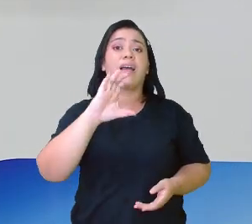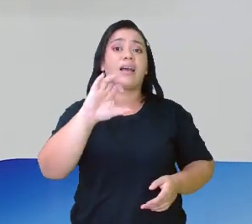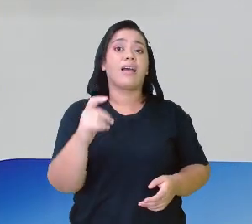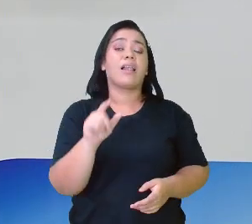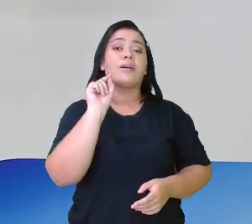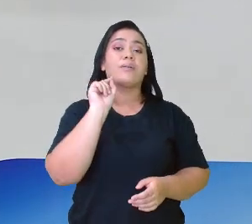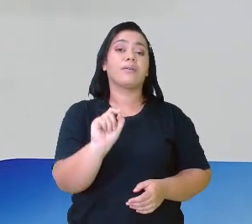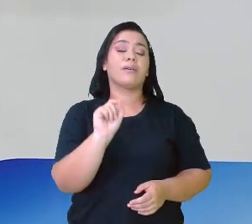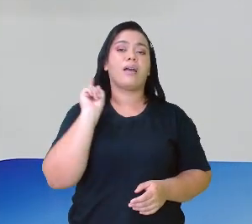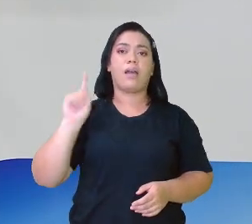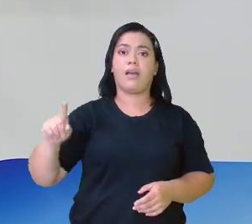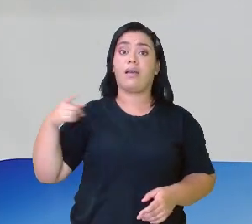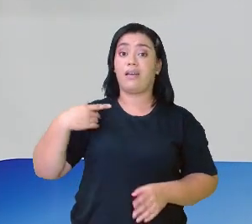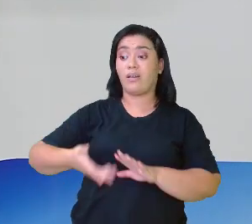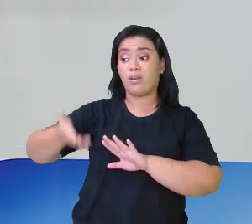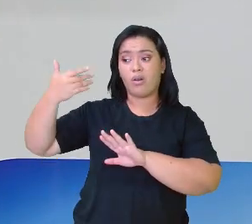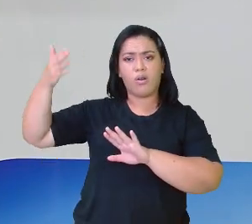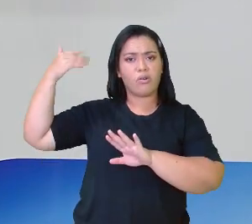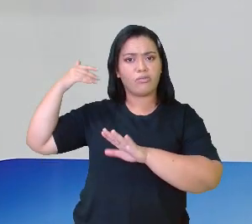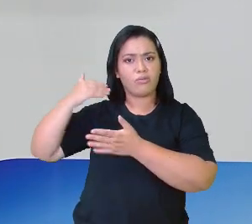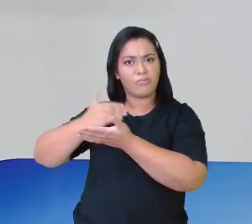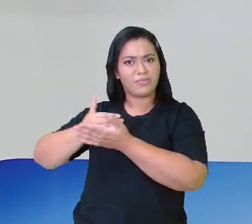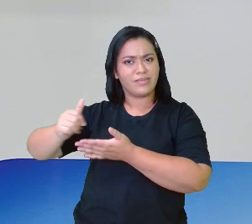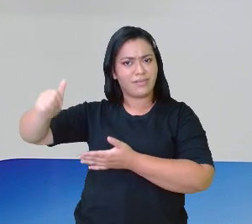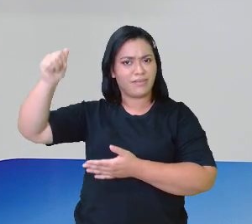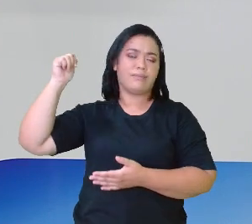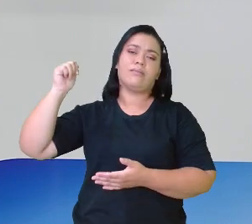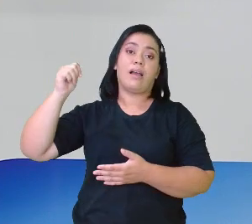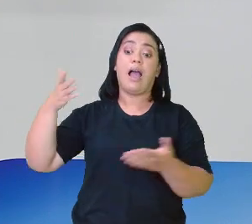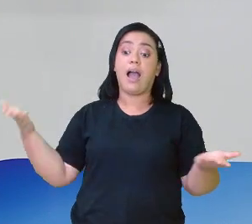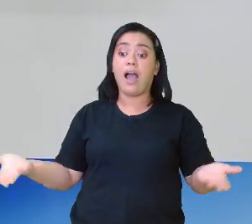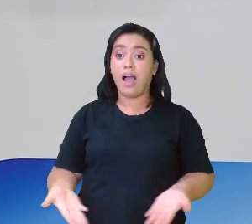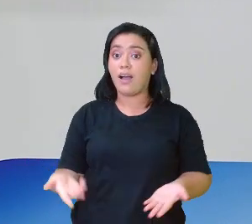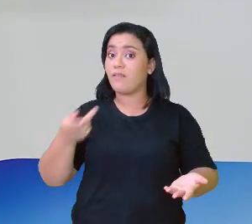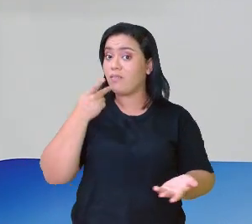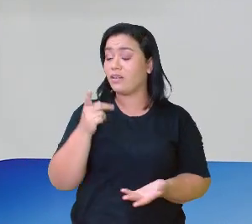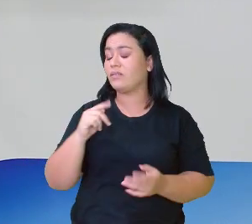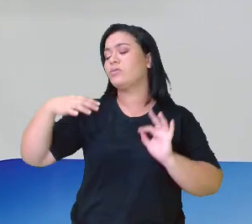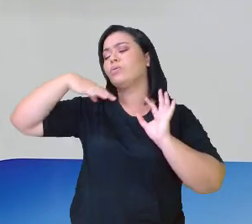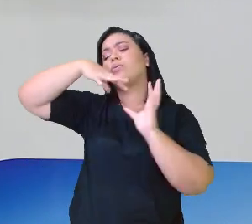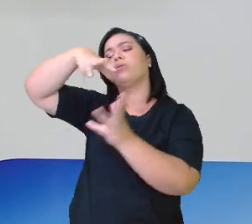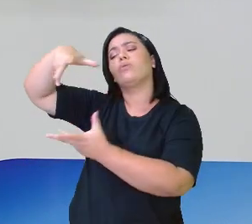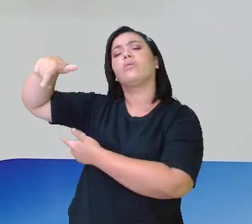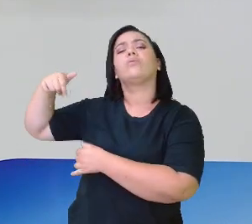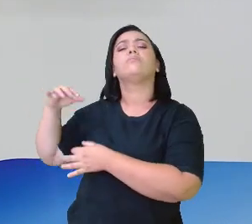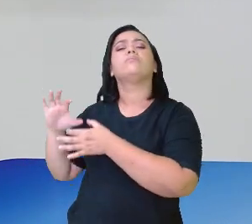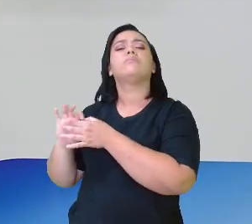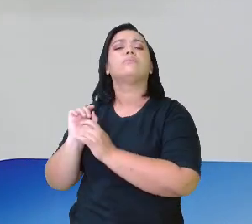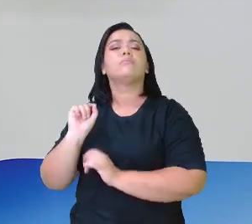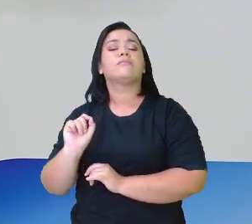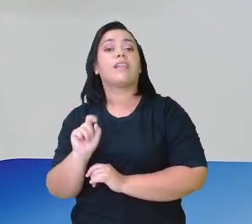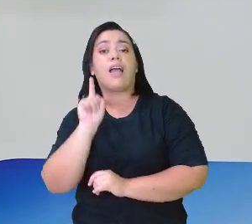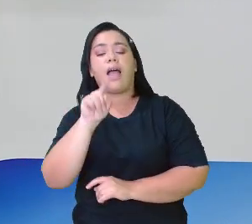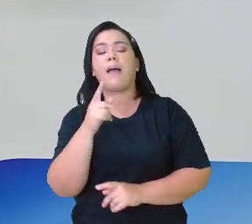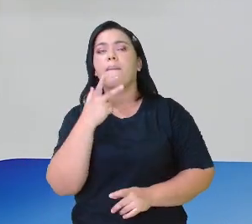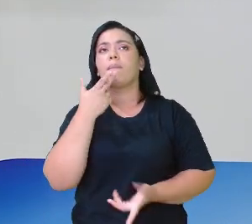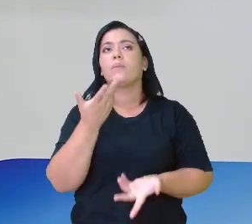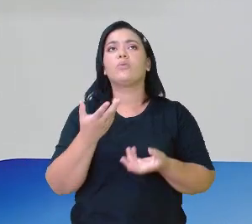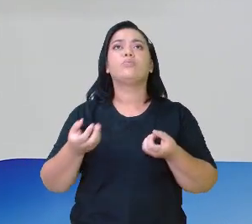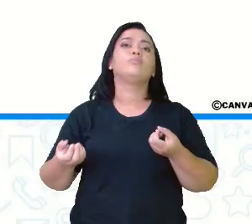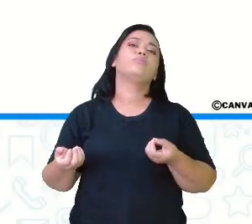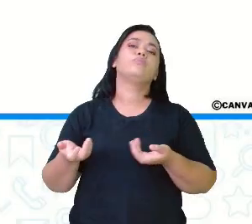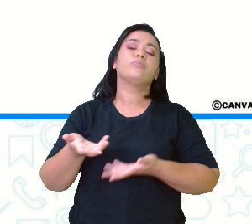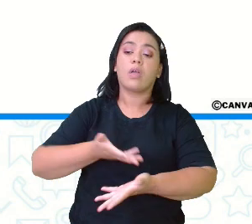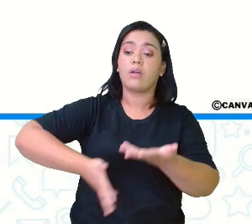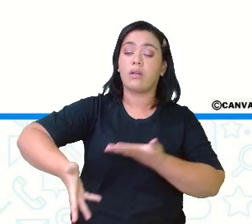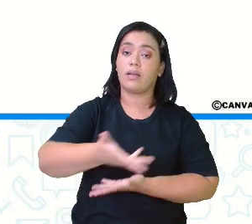processo que acontece lá atrás. E quando a gente pensa em globalização, globalização nada mais é do que o fluxo